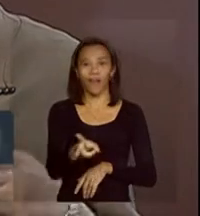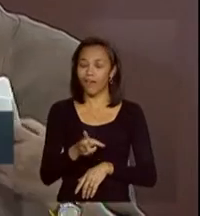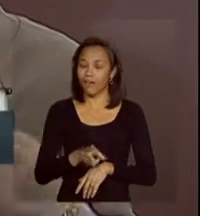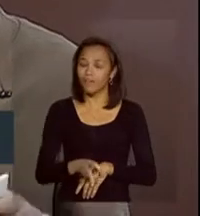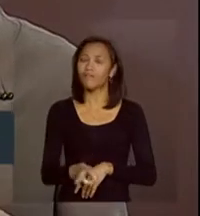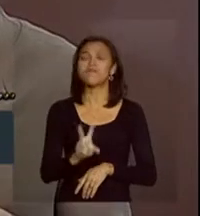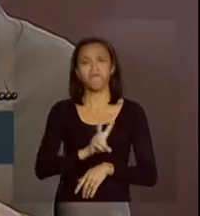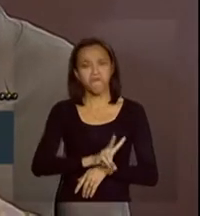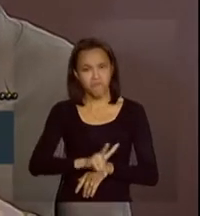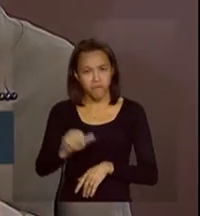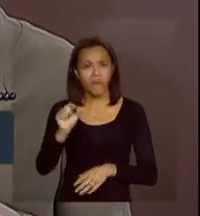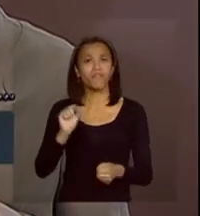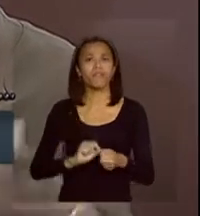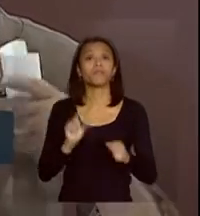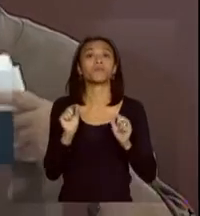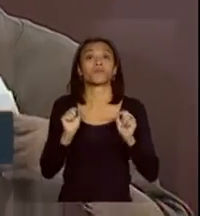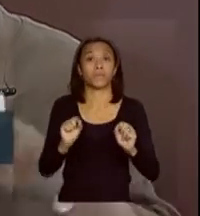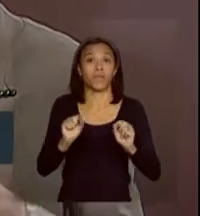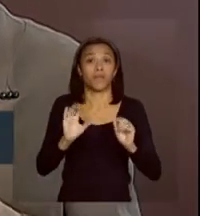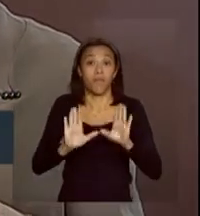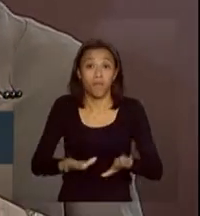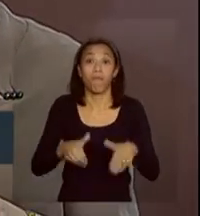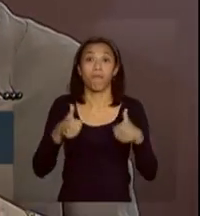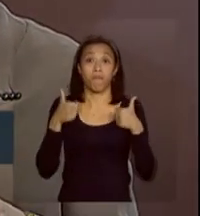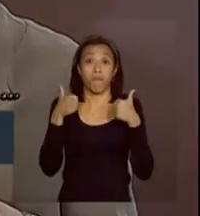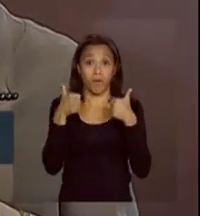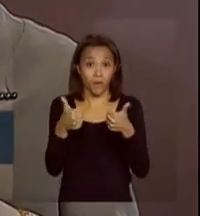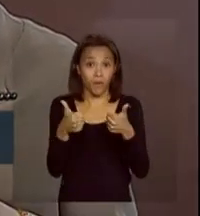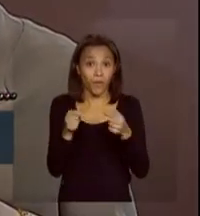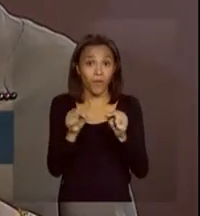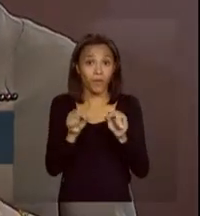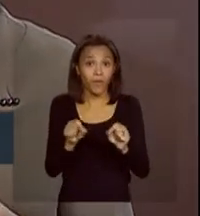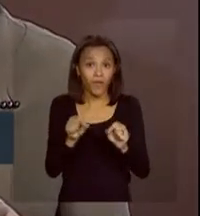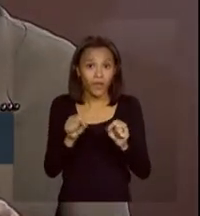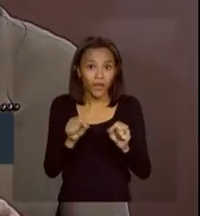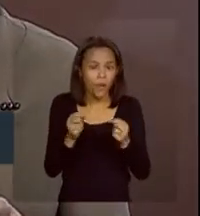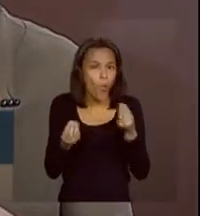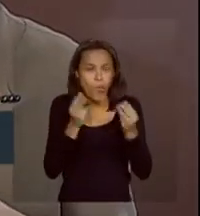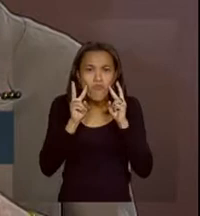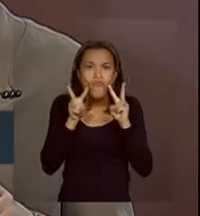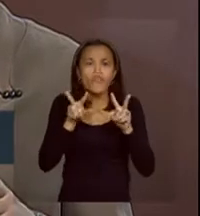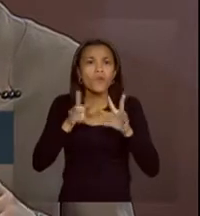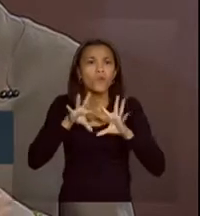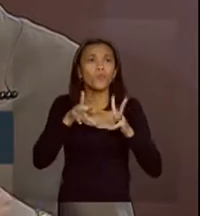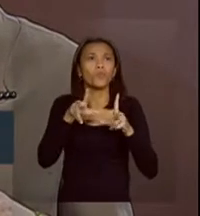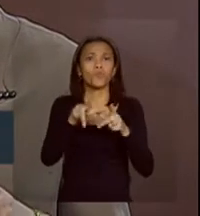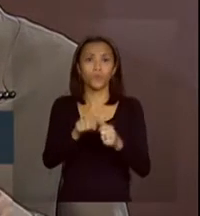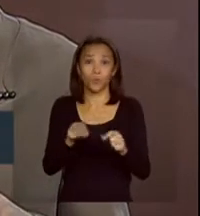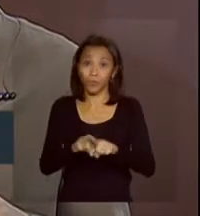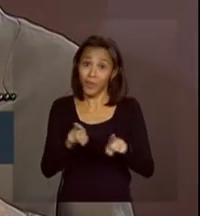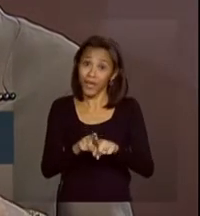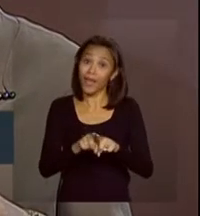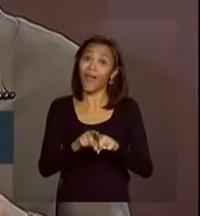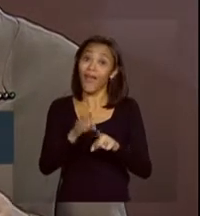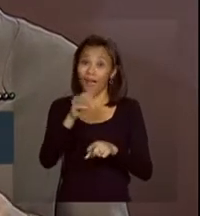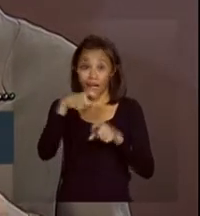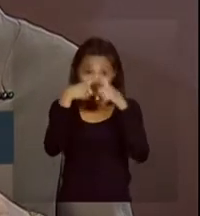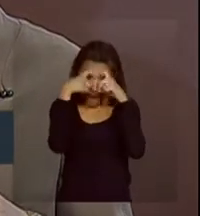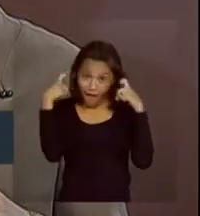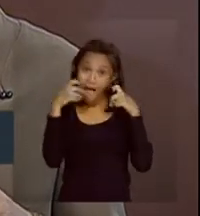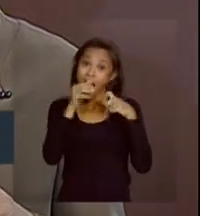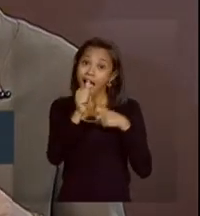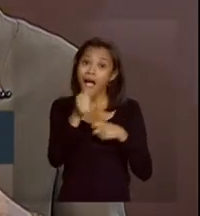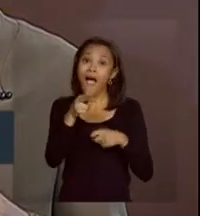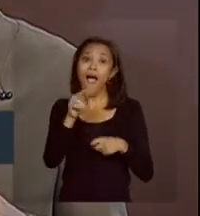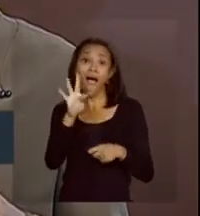vão fazer com que isso melhore a forma como se encara o mundo porque a arte é para isso a